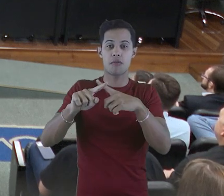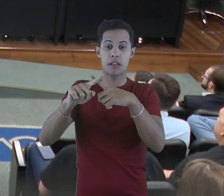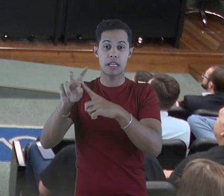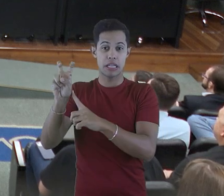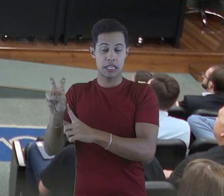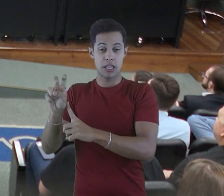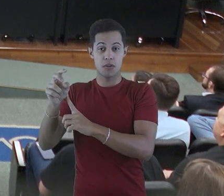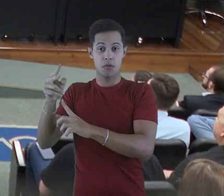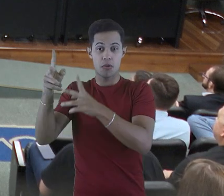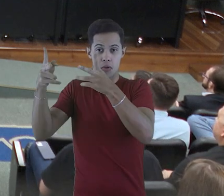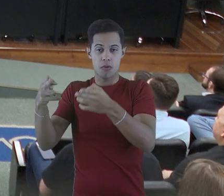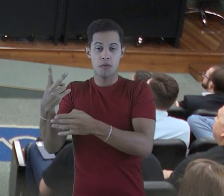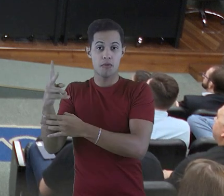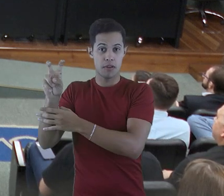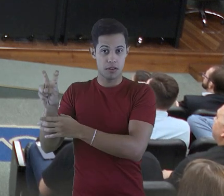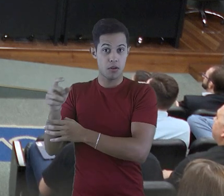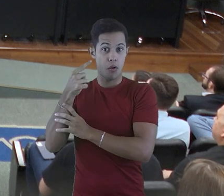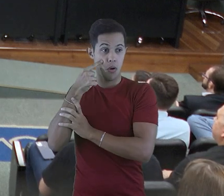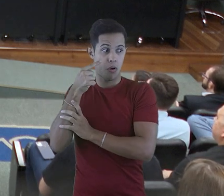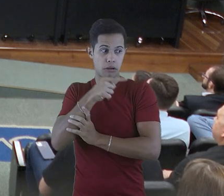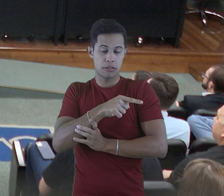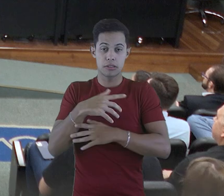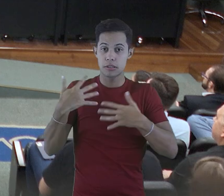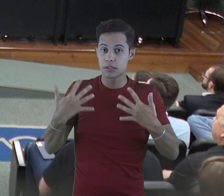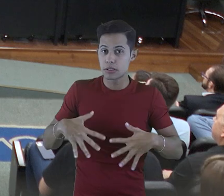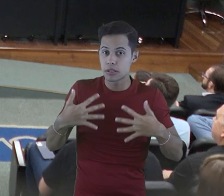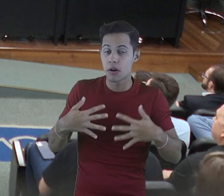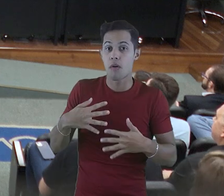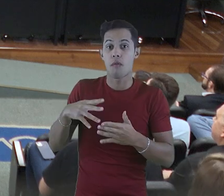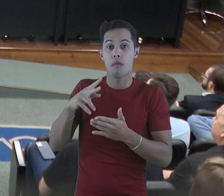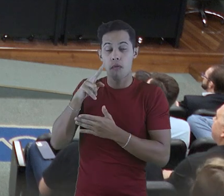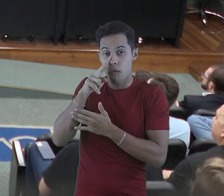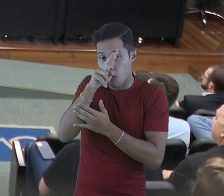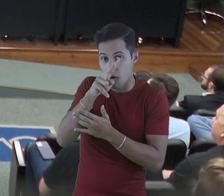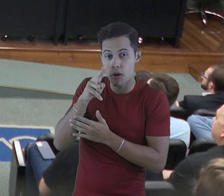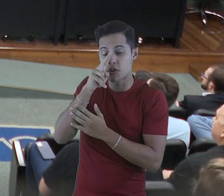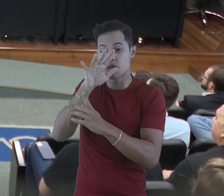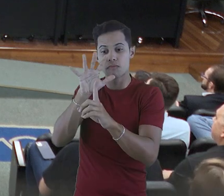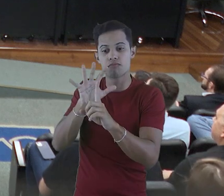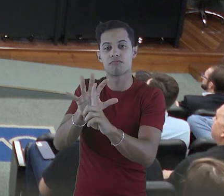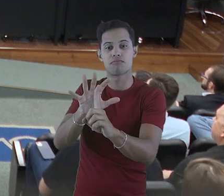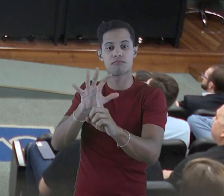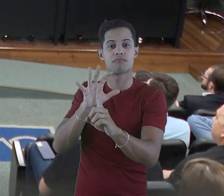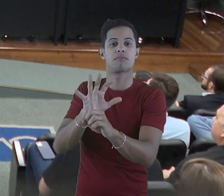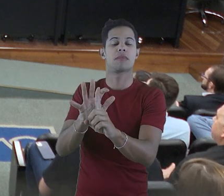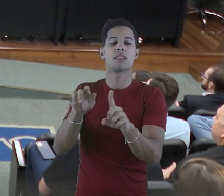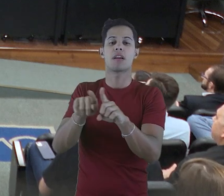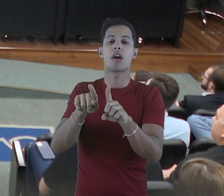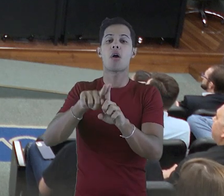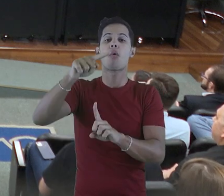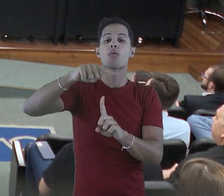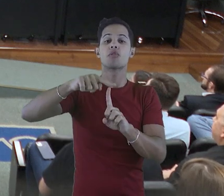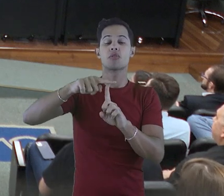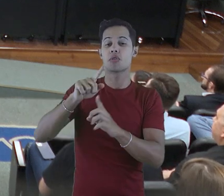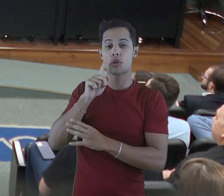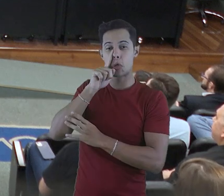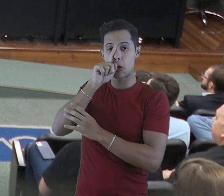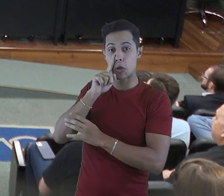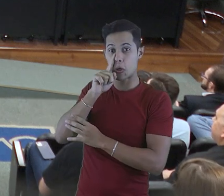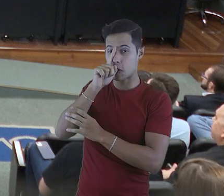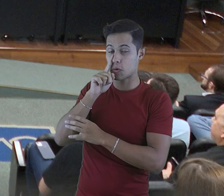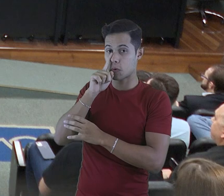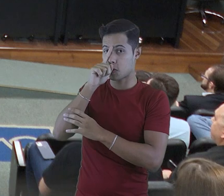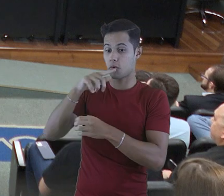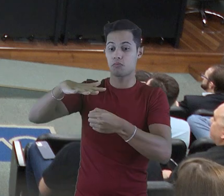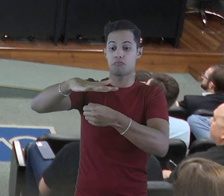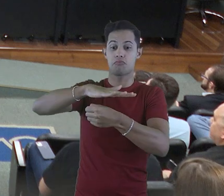probabilidade de impacto alto nível de risco extremo de acordo com o meu apetite vocês vão entender tudo isso que eu vou explicar tudo isso também mas